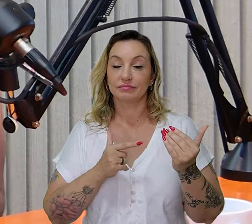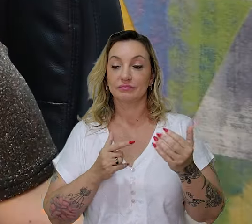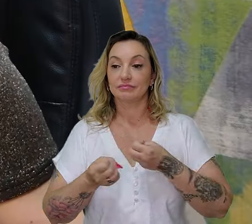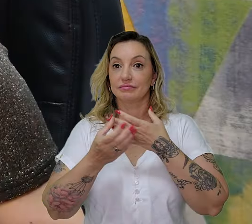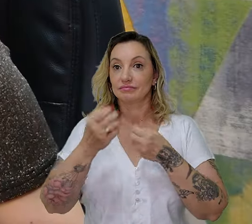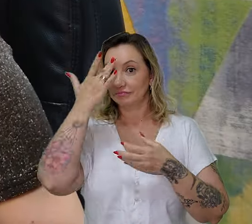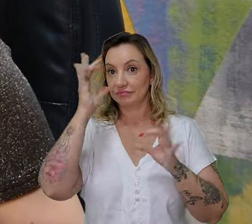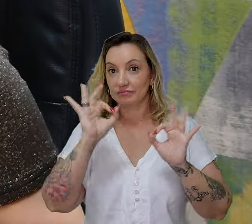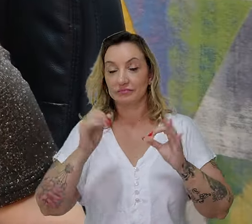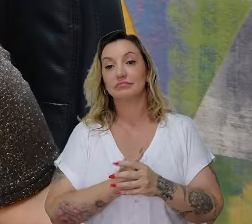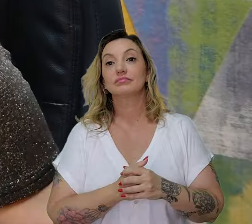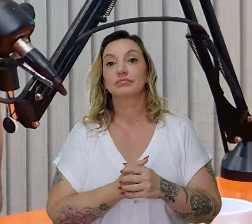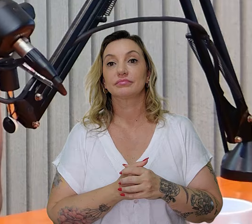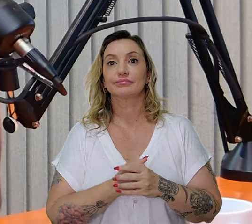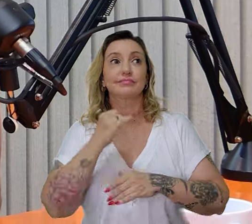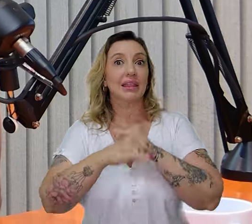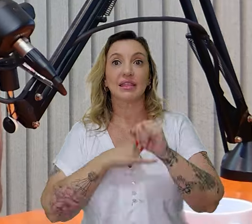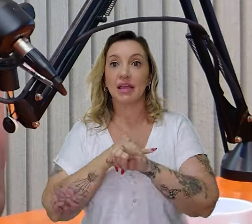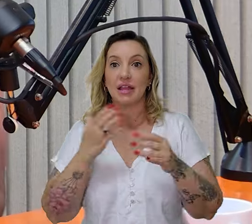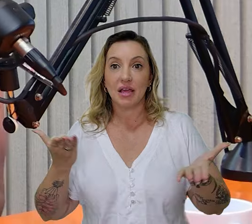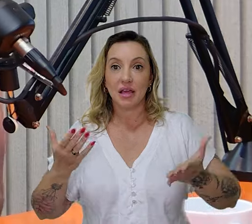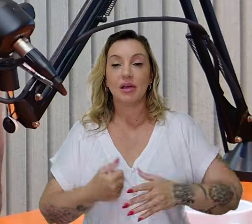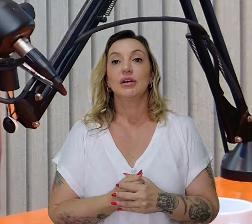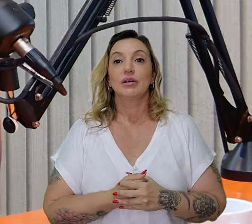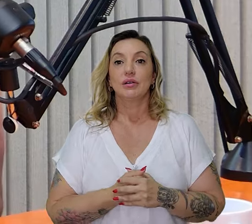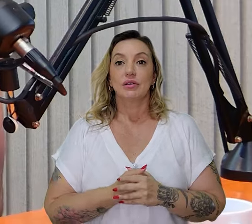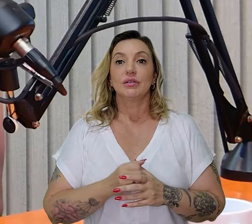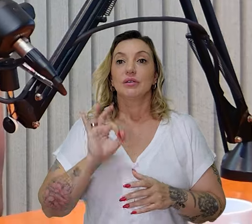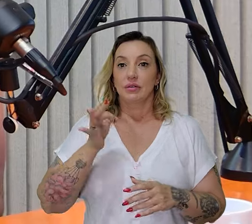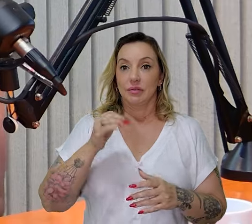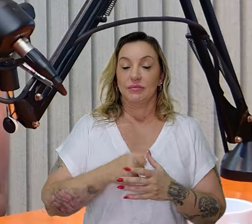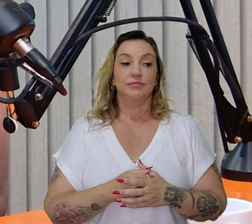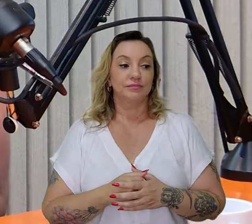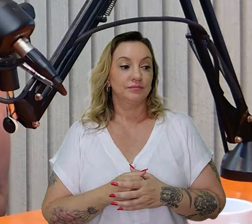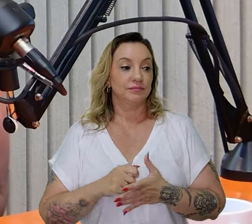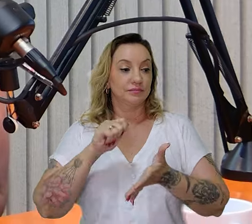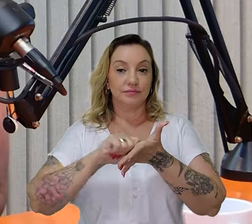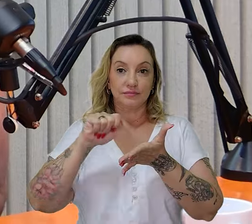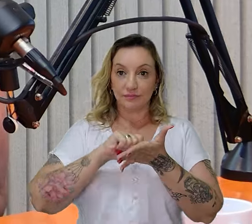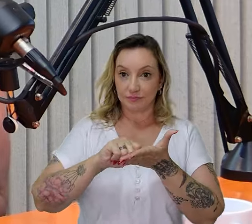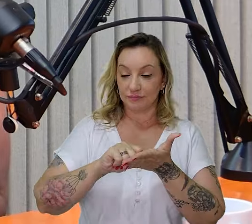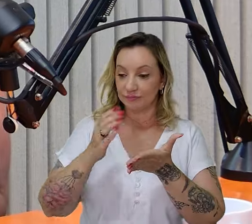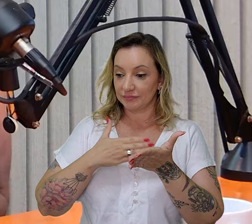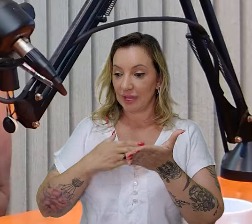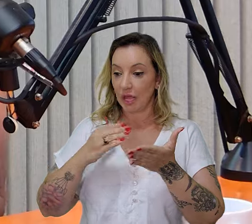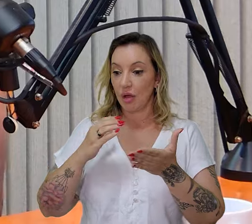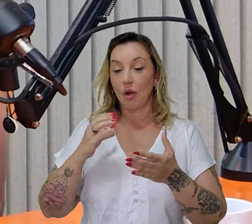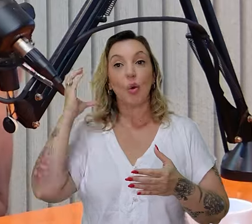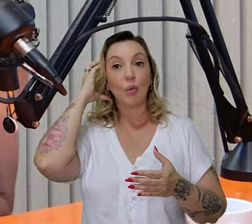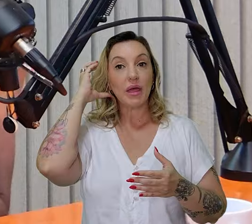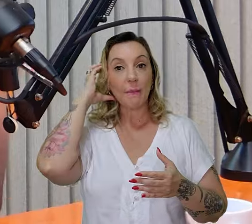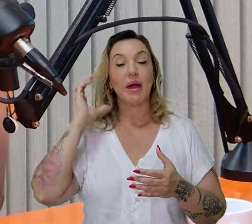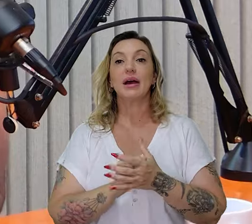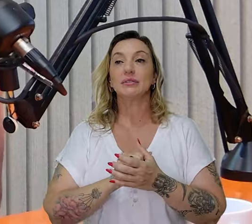internet né Pois é olha eu tenho podia escrever um livro disso eu tava em Cuiabá tá não me lembro